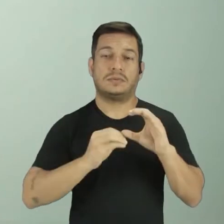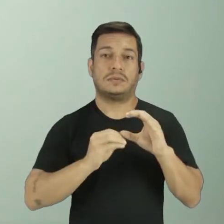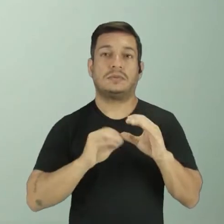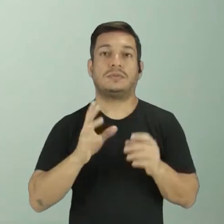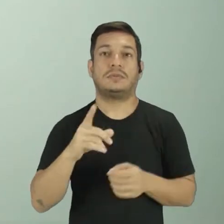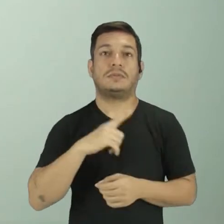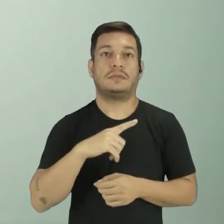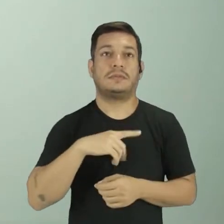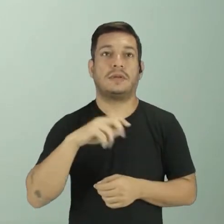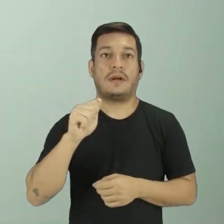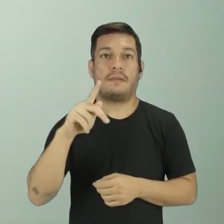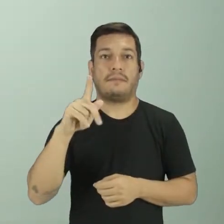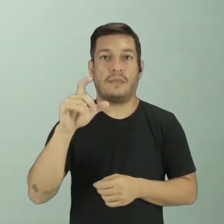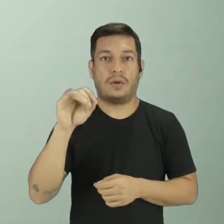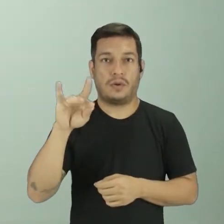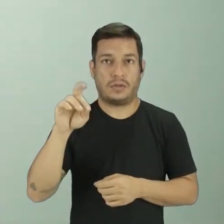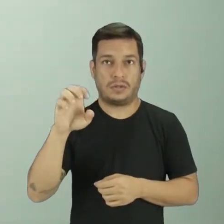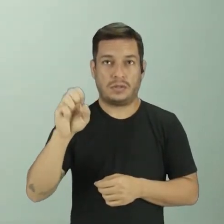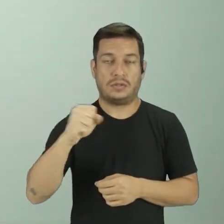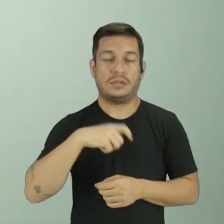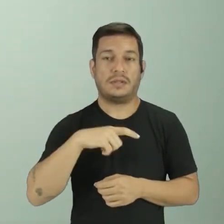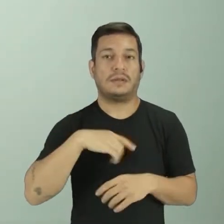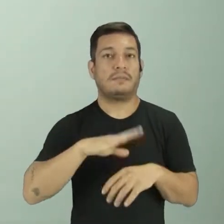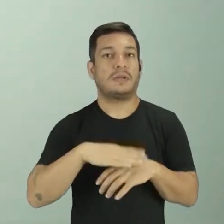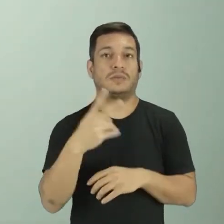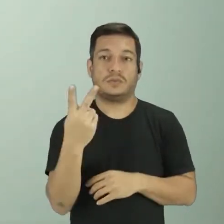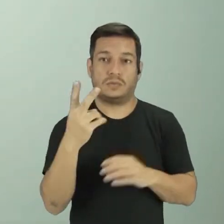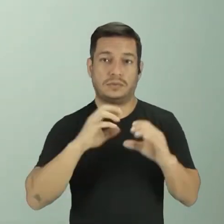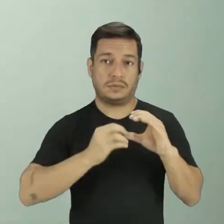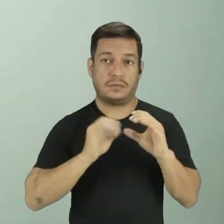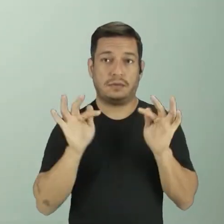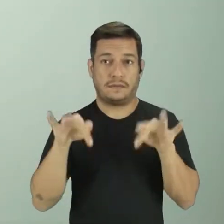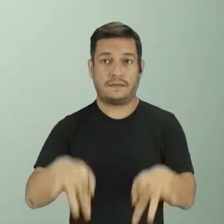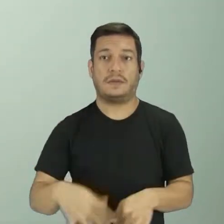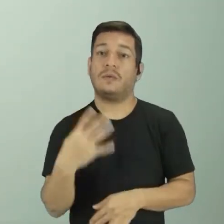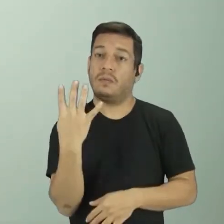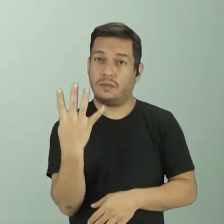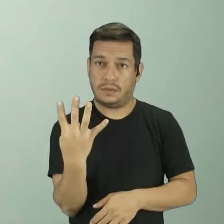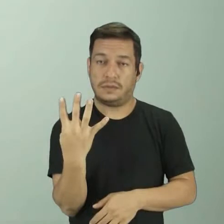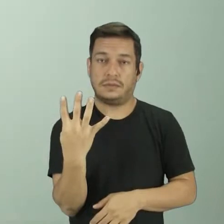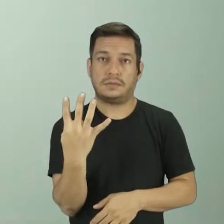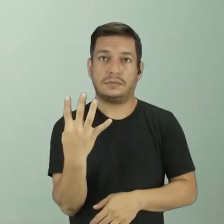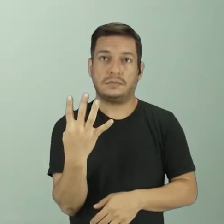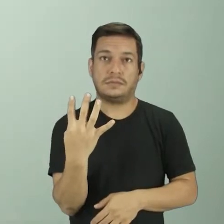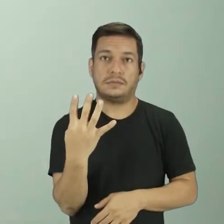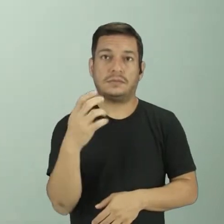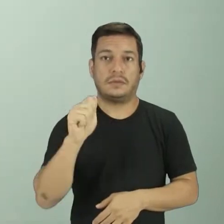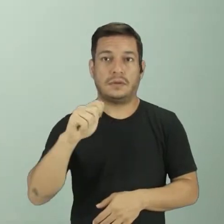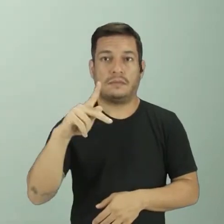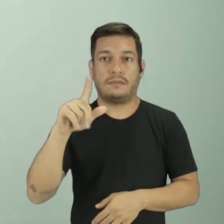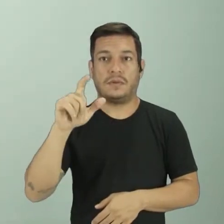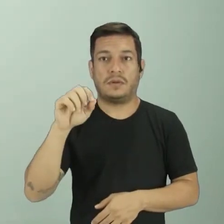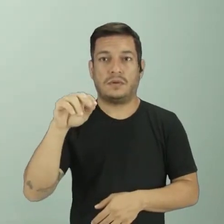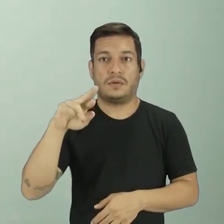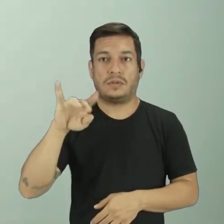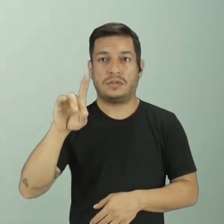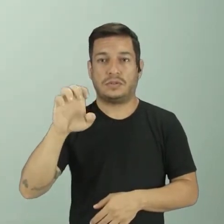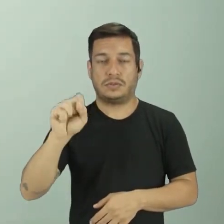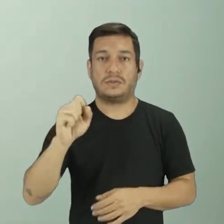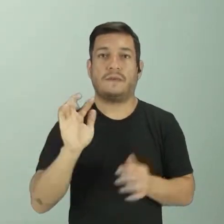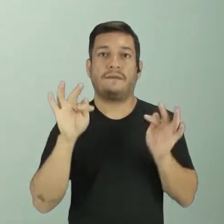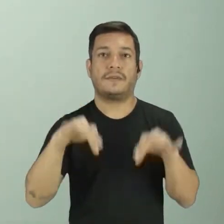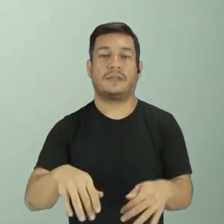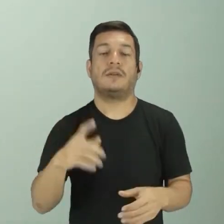já haploides, vão dar origem a mais outras duas células, no final 4, ainda haploides. Então, no final da meiose